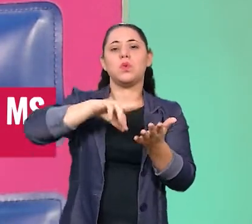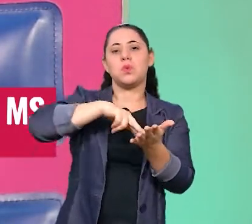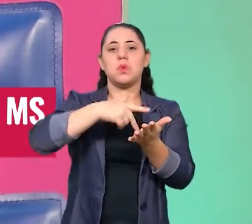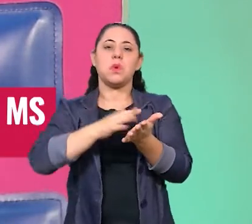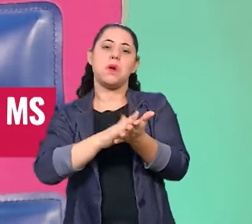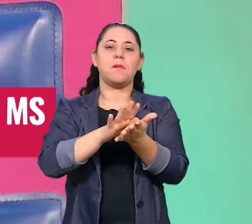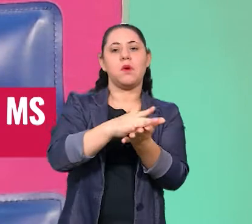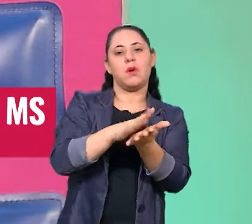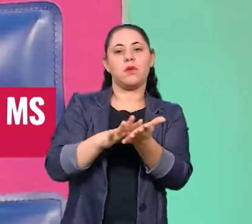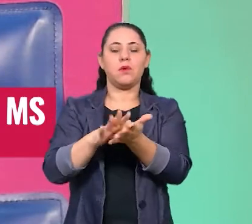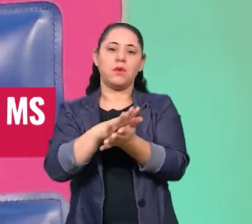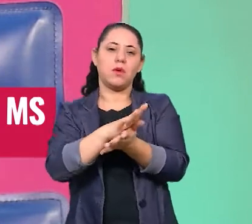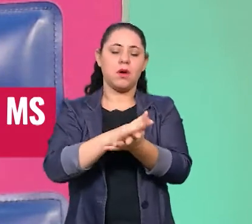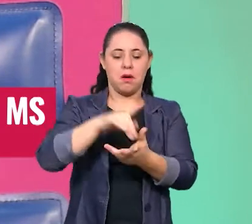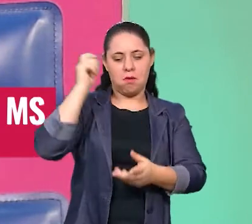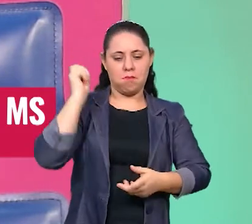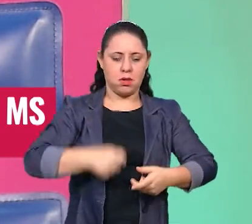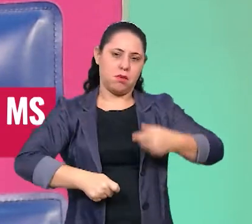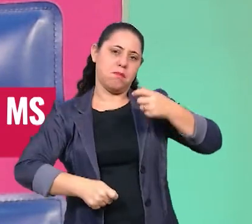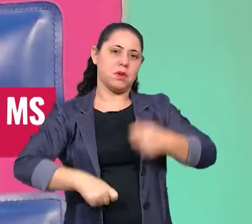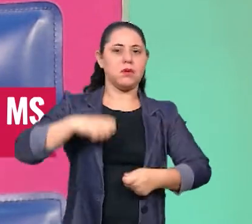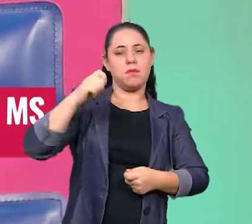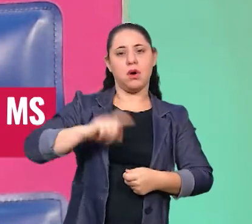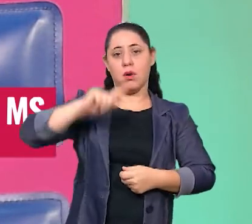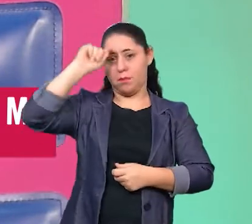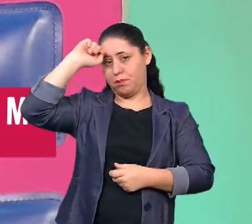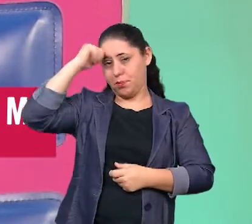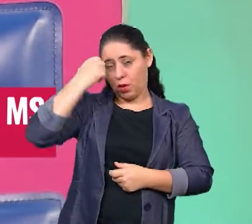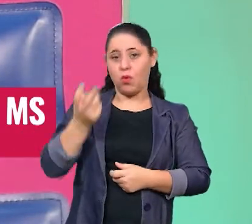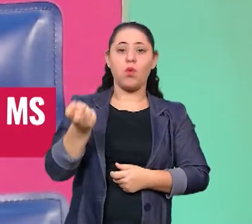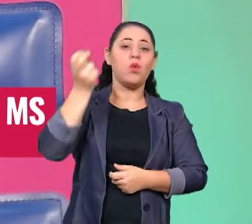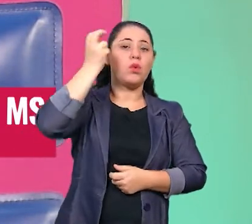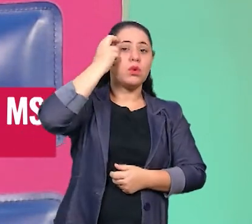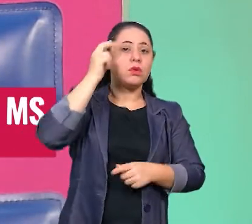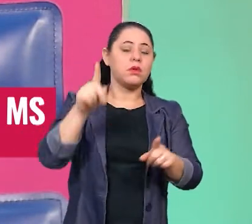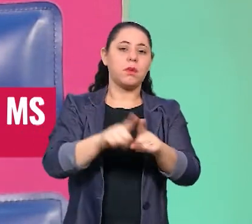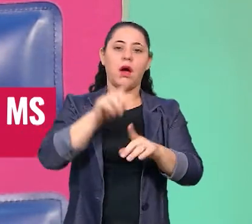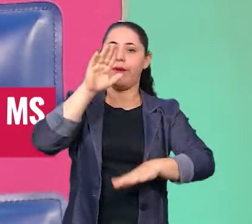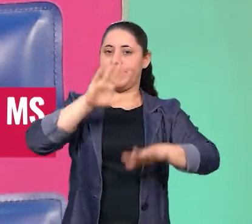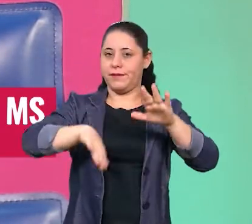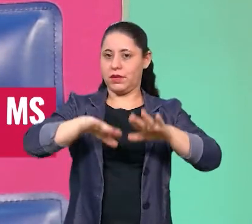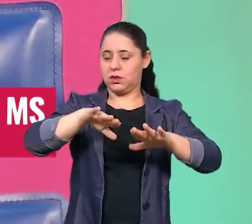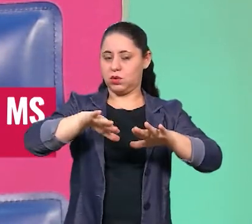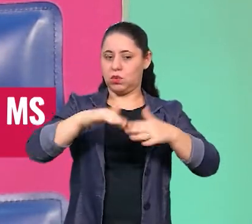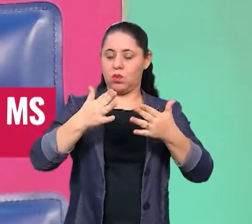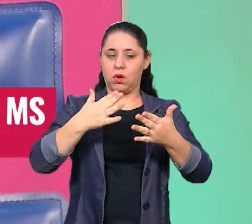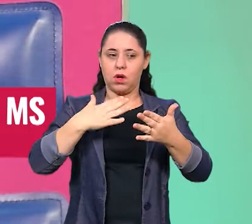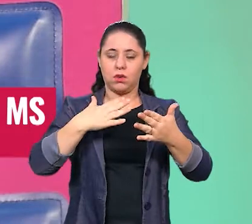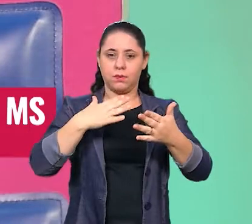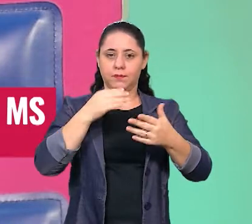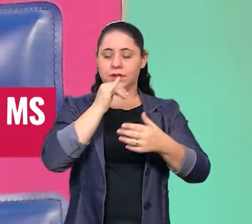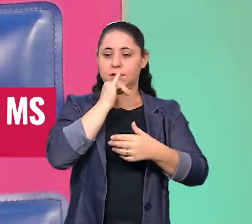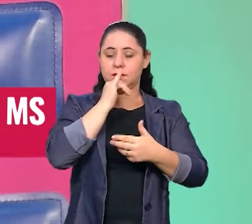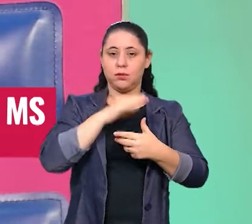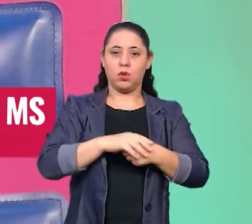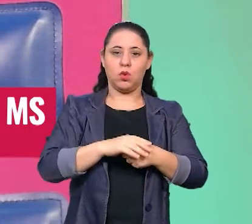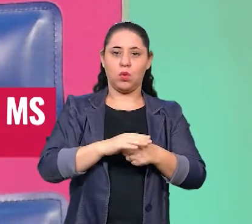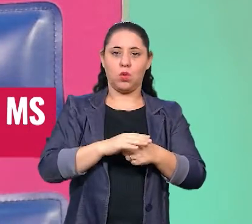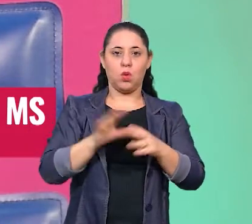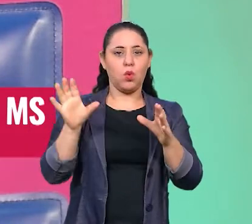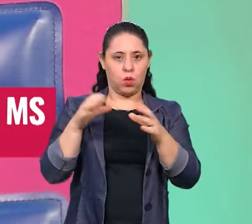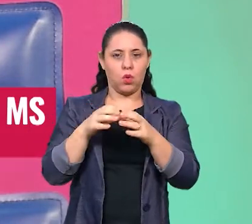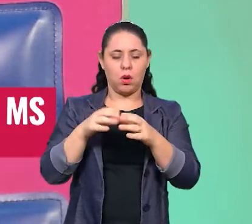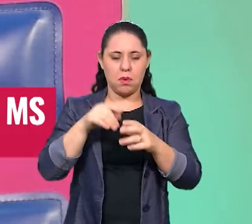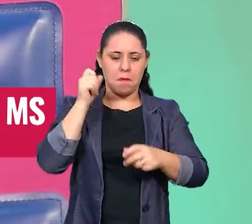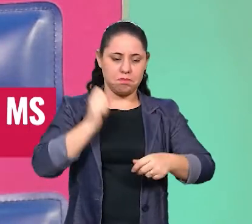do batuque, a cultura afro, né? E às vezes, a maioria das vezes, quando nós saímos com o nosso grupo de percussionistas que nós